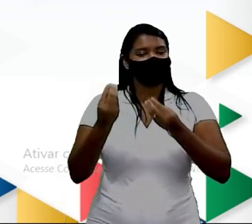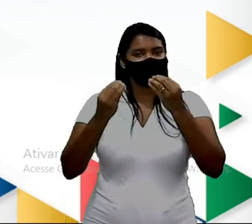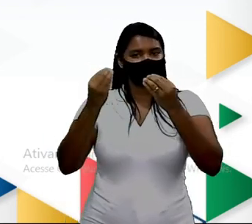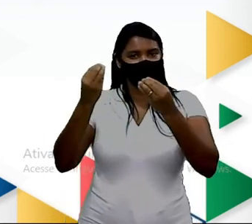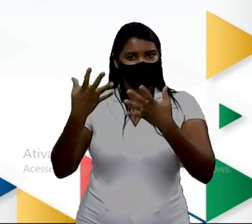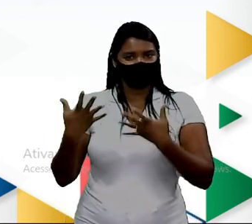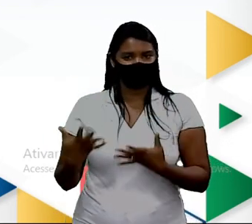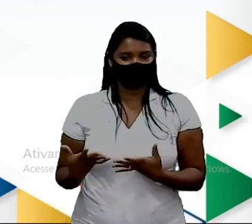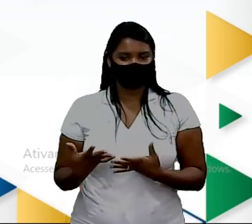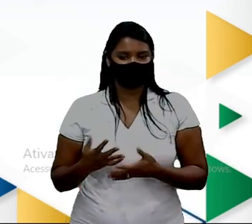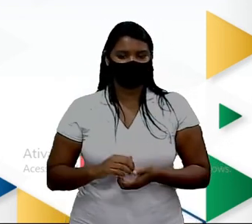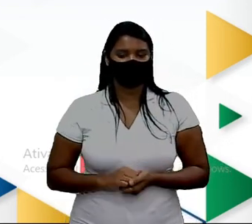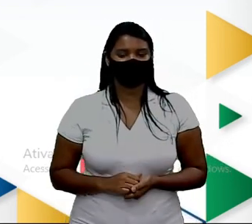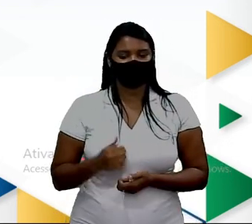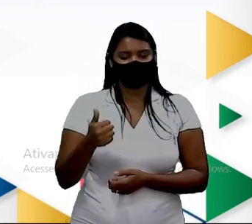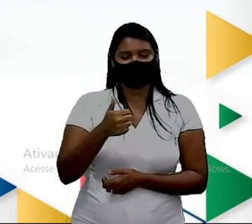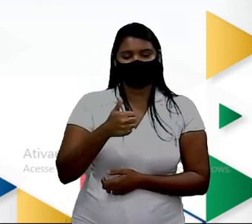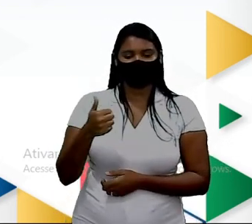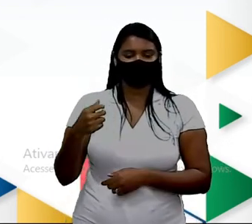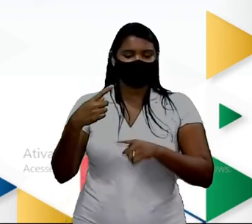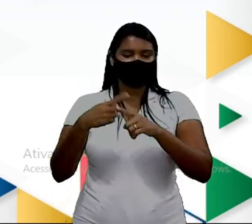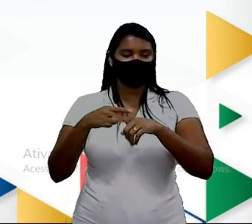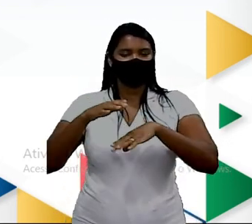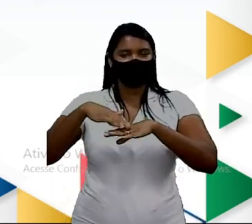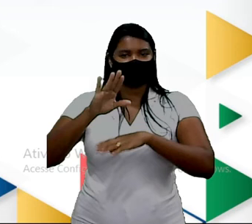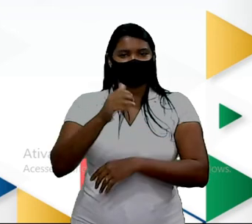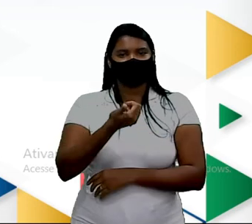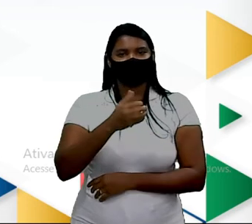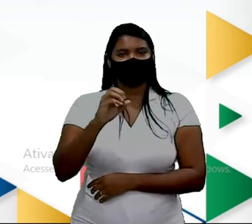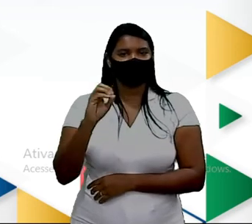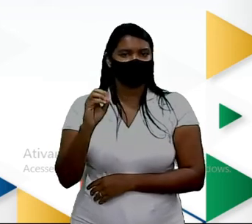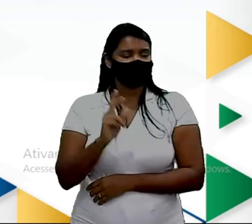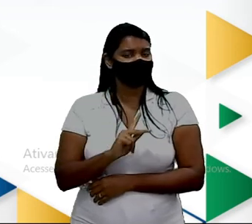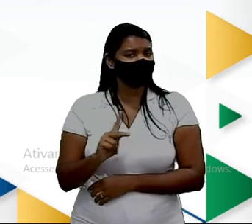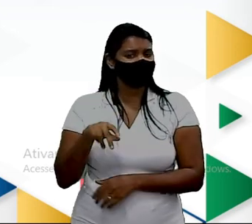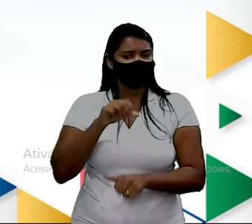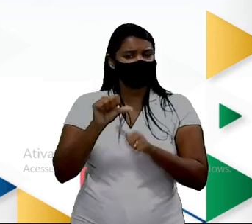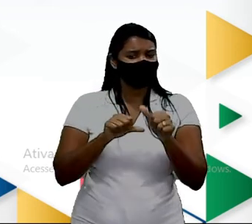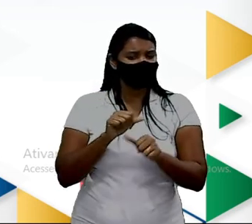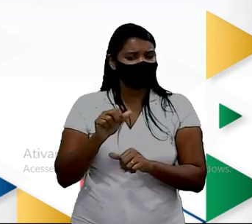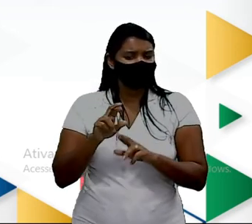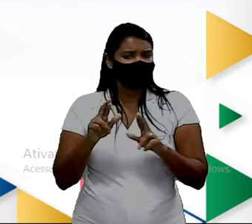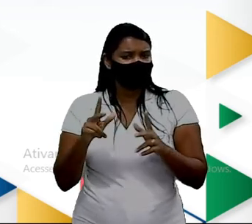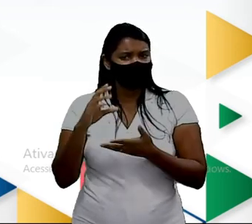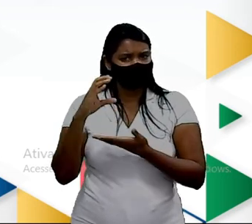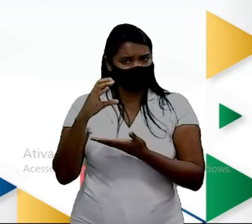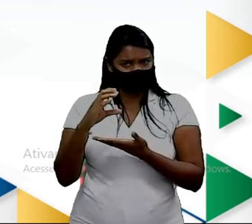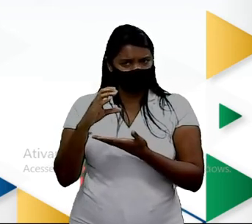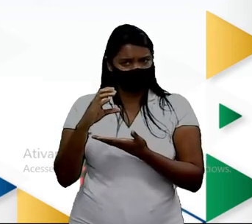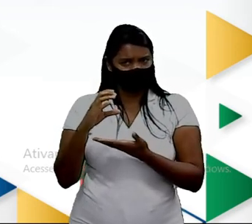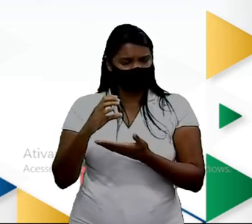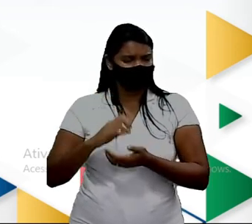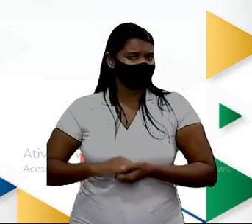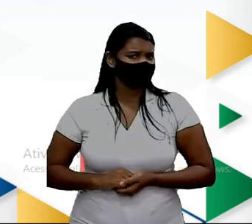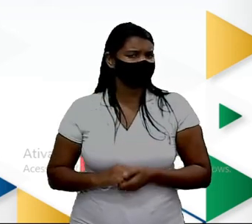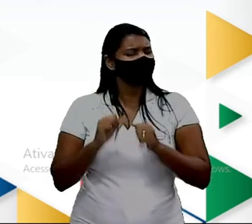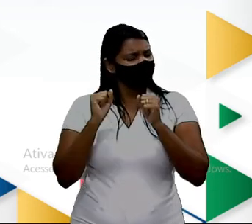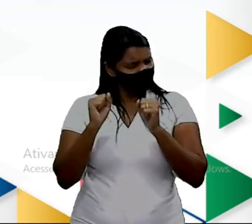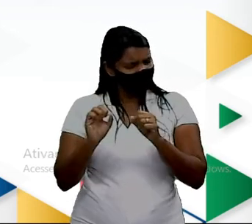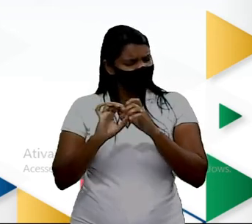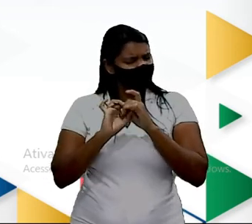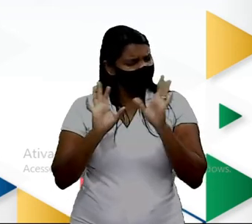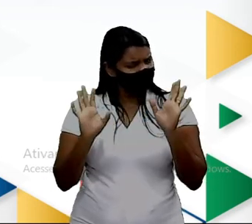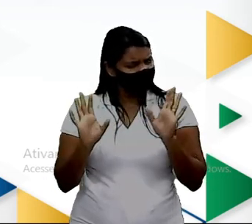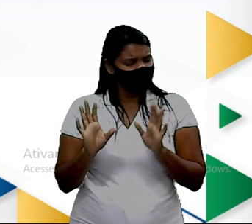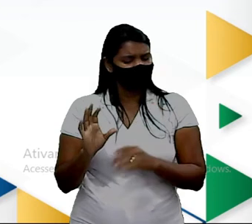essa equação? 11x mais 100. Professor, não posso trocar esse x por c de caixa? Pode sim, fica à vontade.